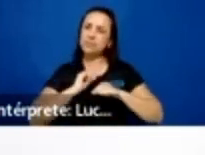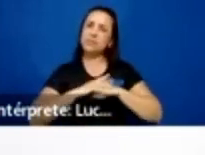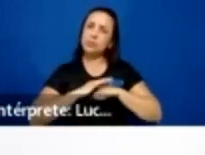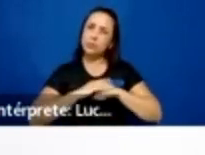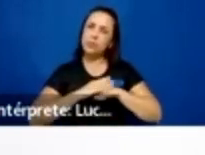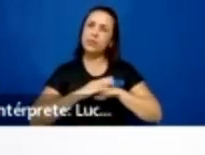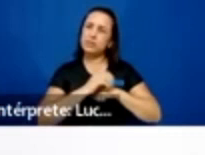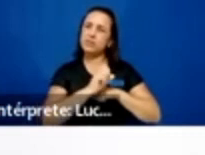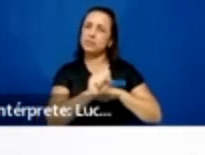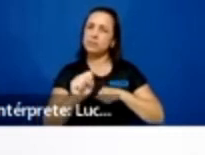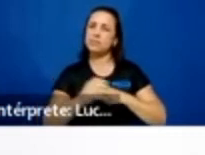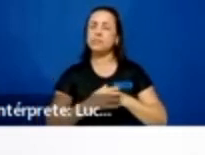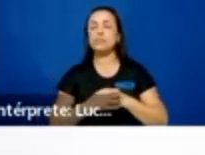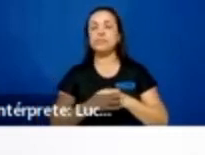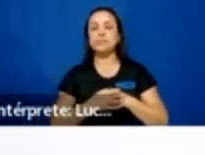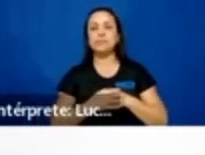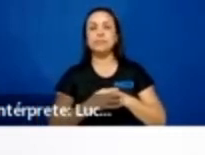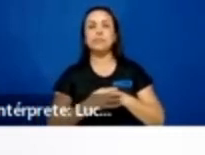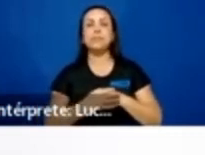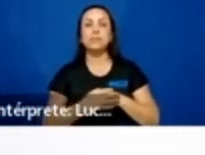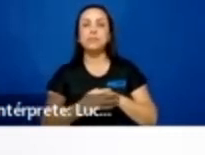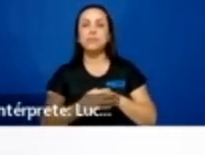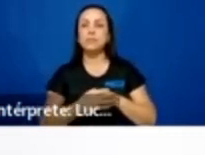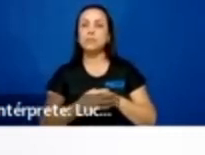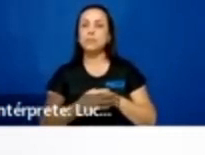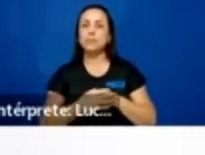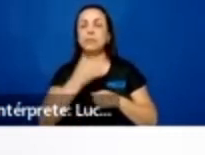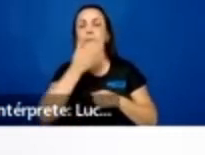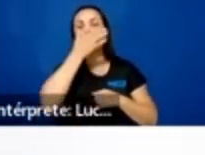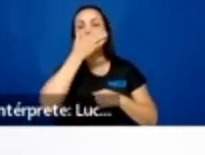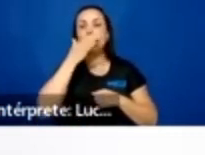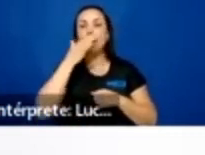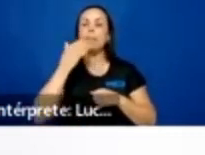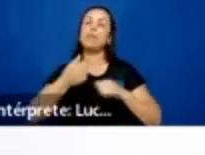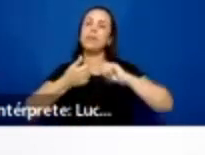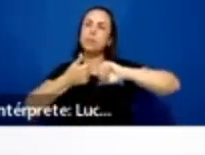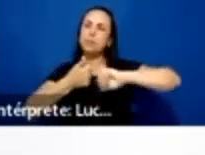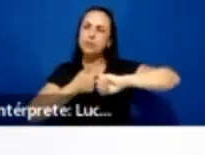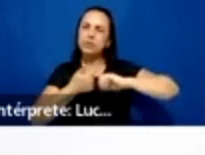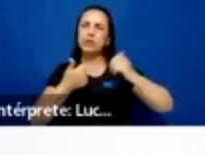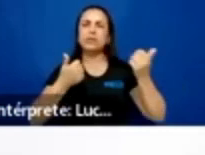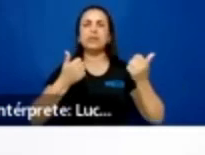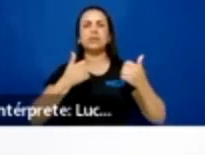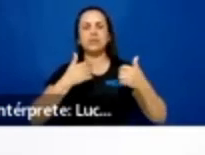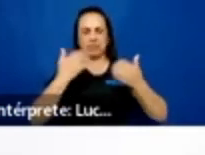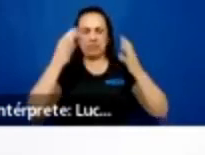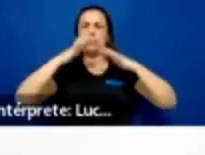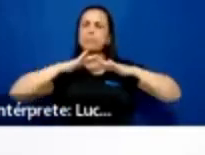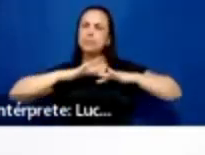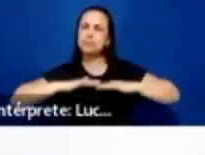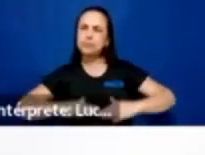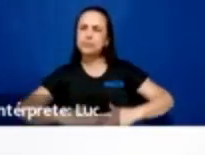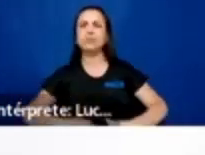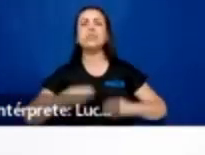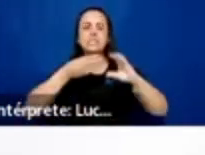tem um efeito positivo, porque ele tem a imunidade, cicatrização, coagulação, a morte natural das células, mas